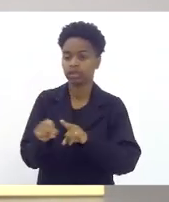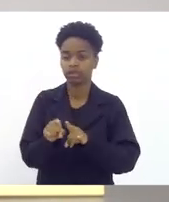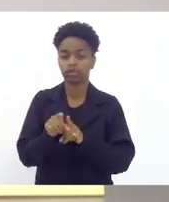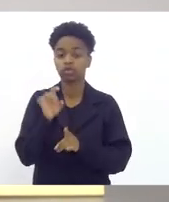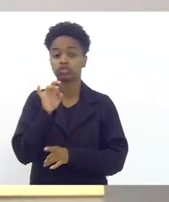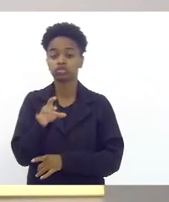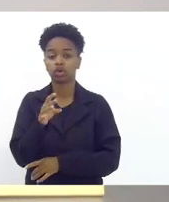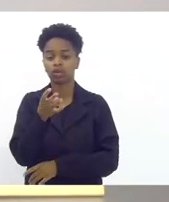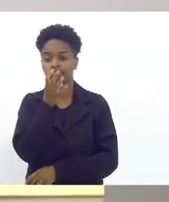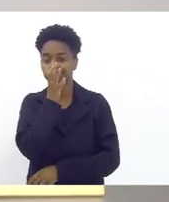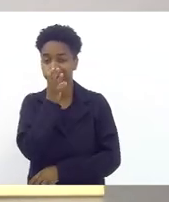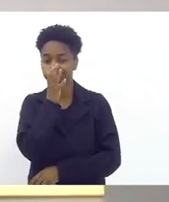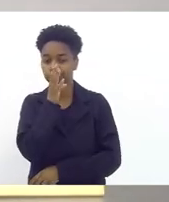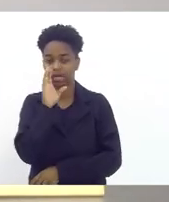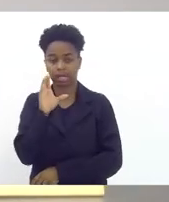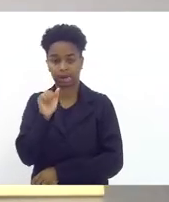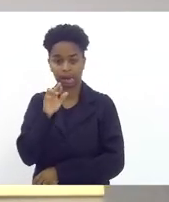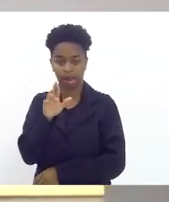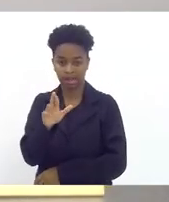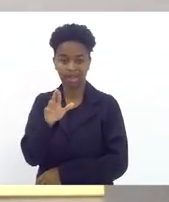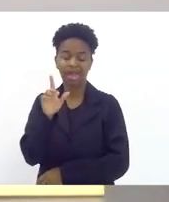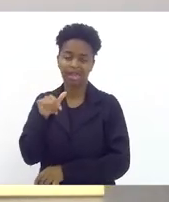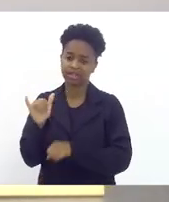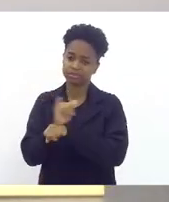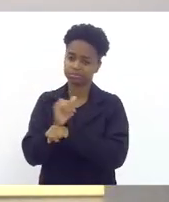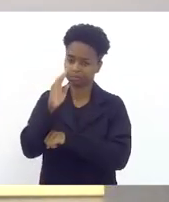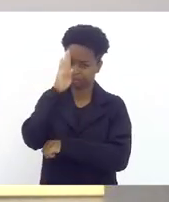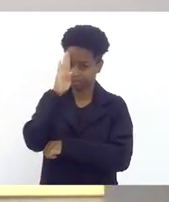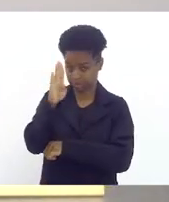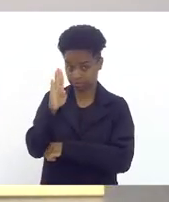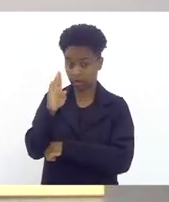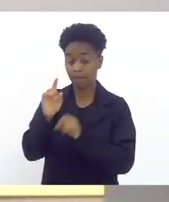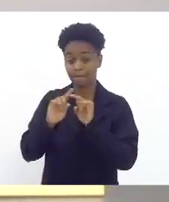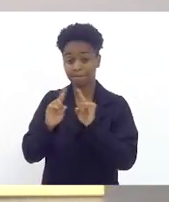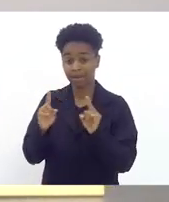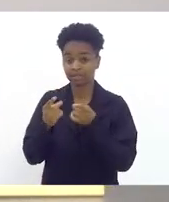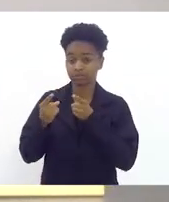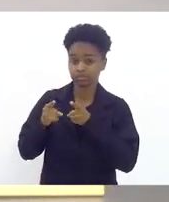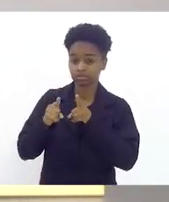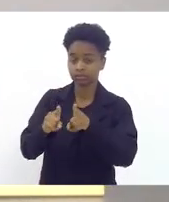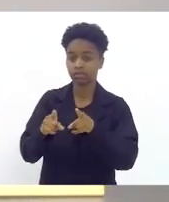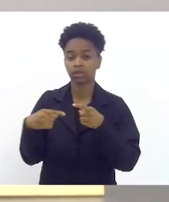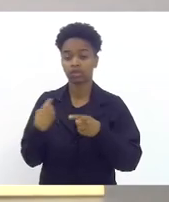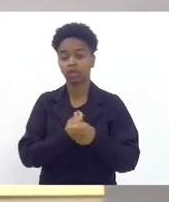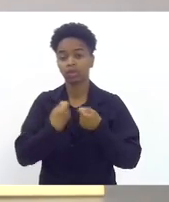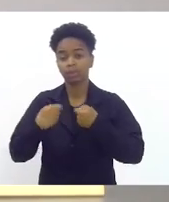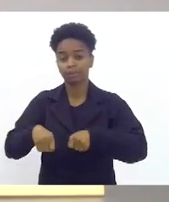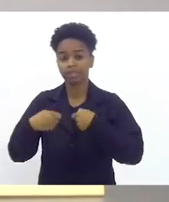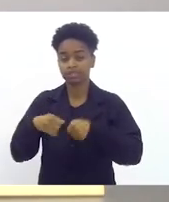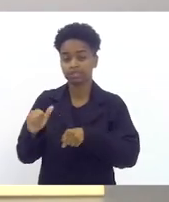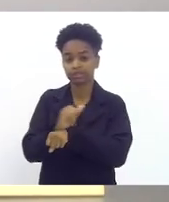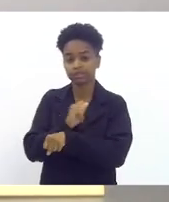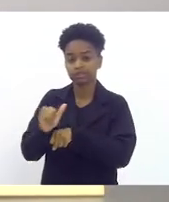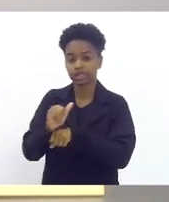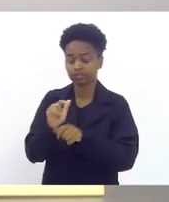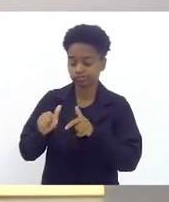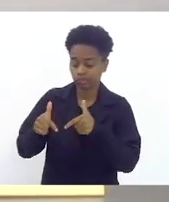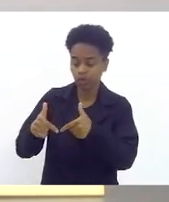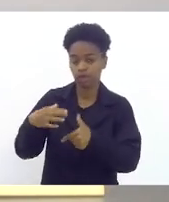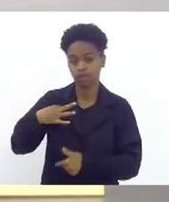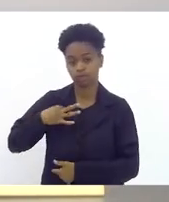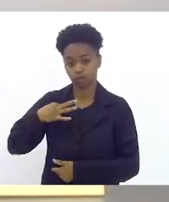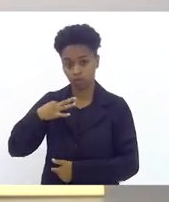observar o Car o cara é uma ferramenta fundamental mas ao mesmo tempo nós temos que ter medidas de ações voluntárias